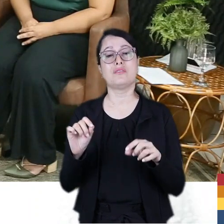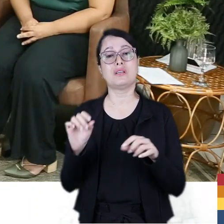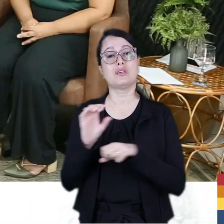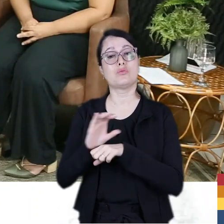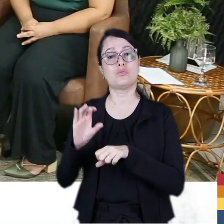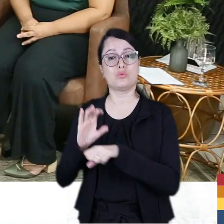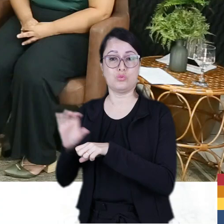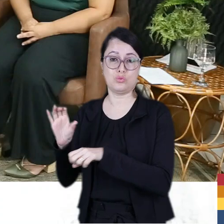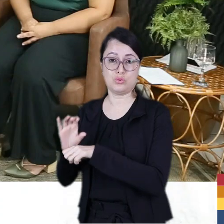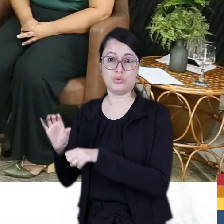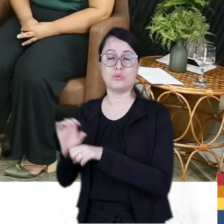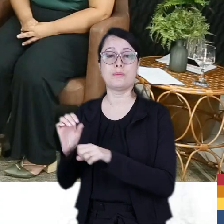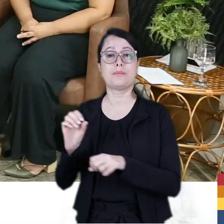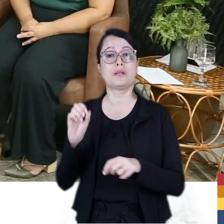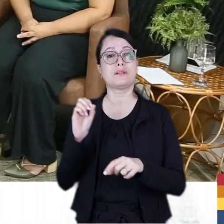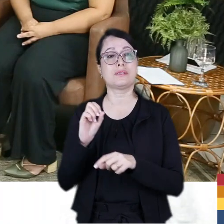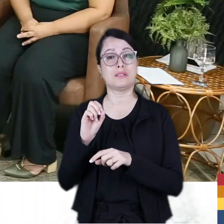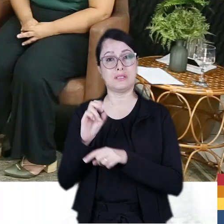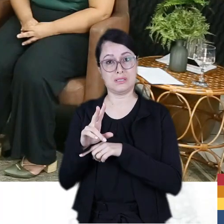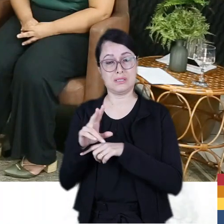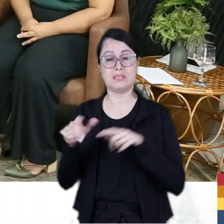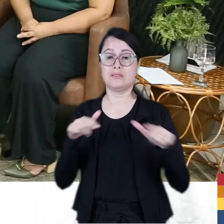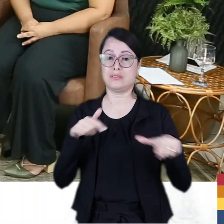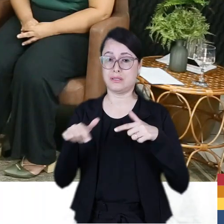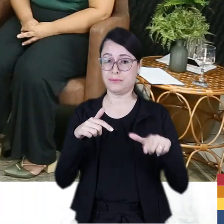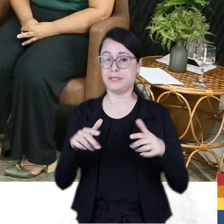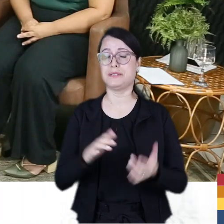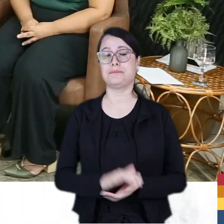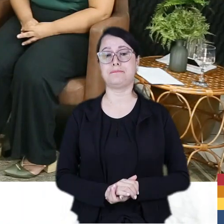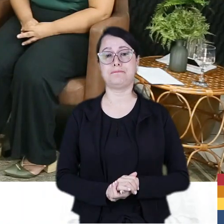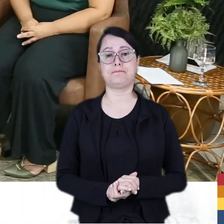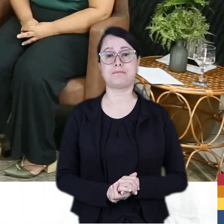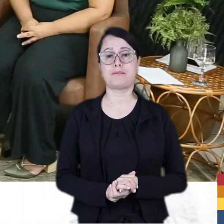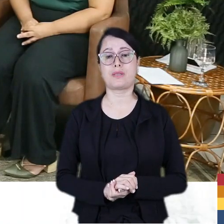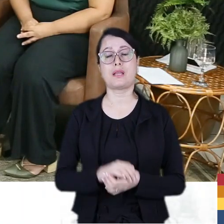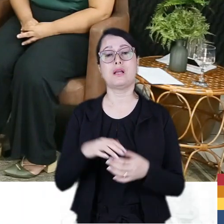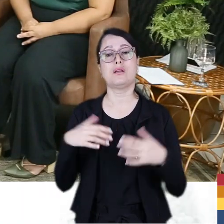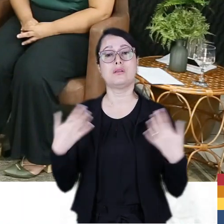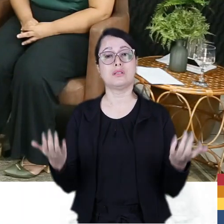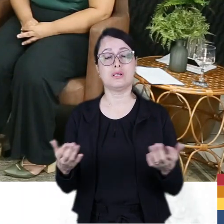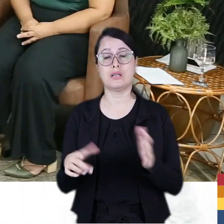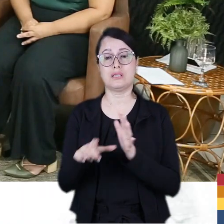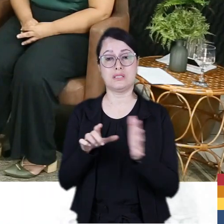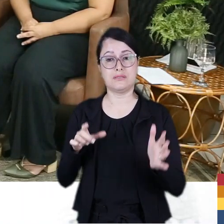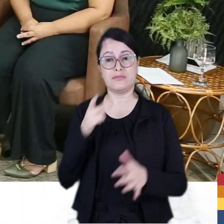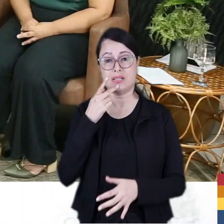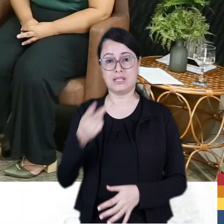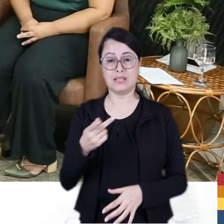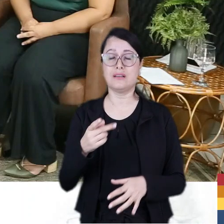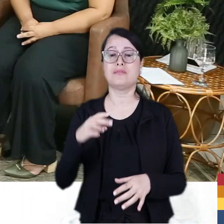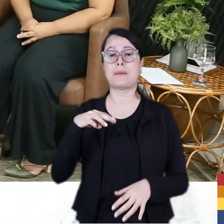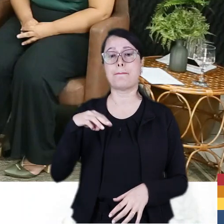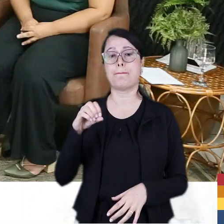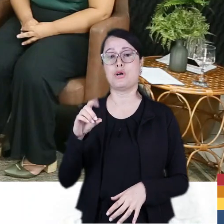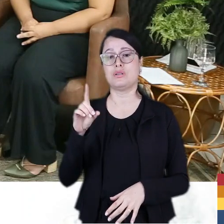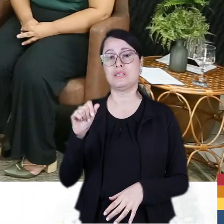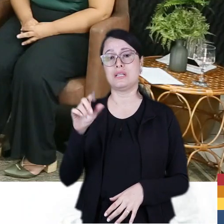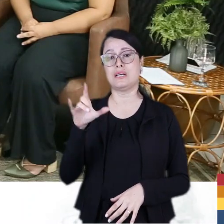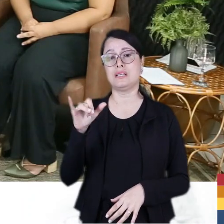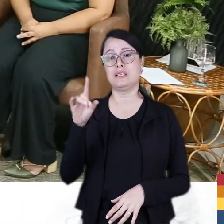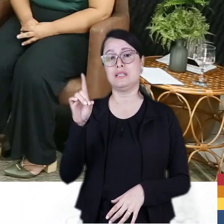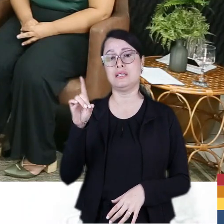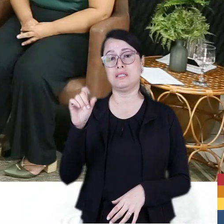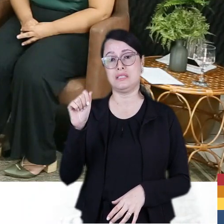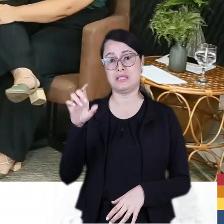itinerário é justamente digamos assim amenizar ou pelo menos tentar sanar essa questão oferecendo uma qualificação